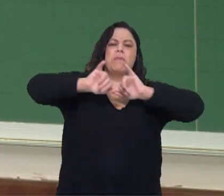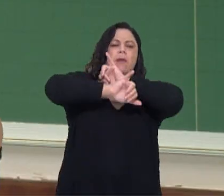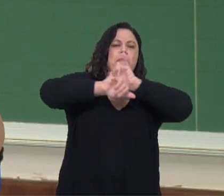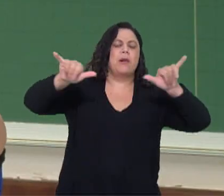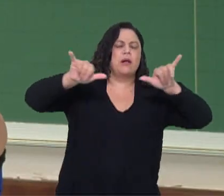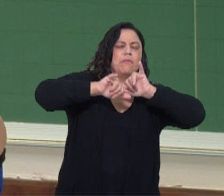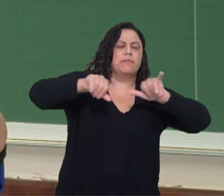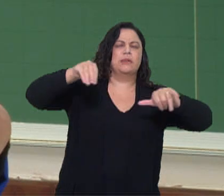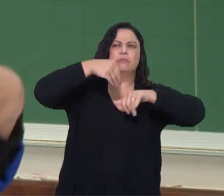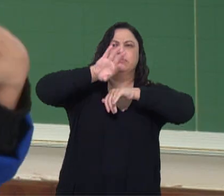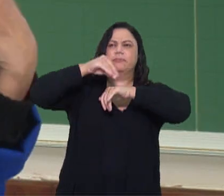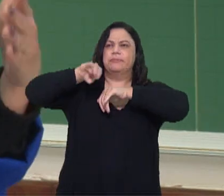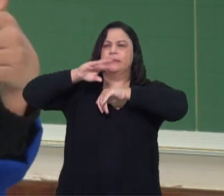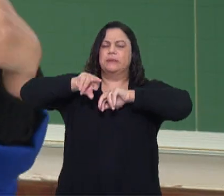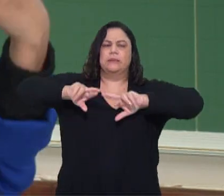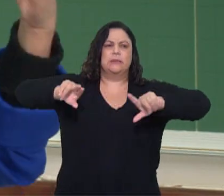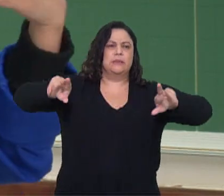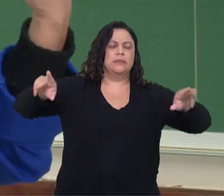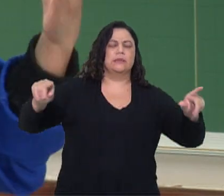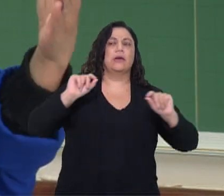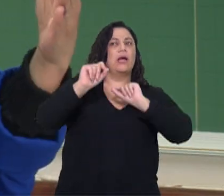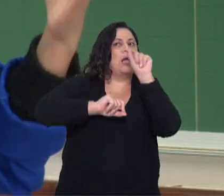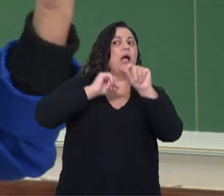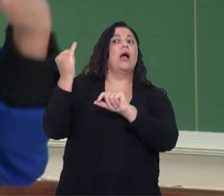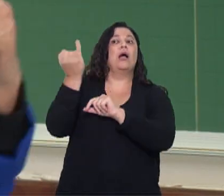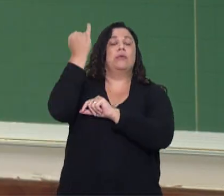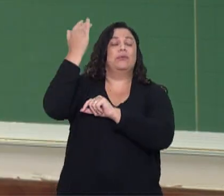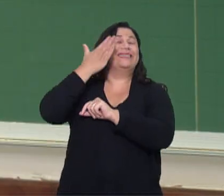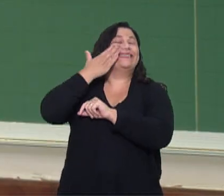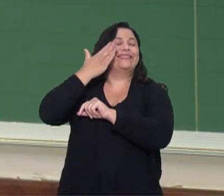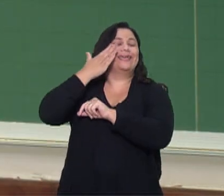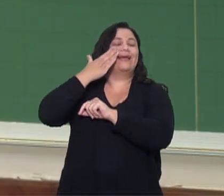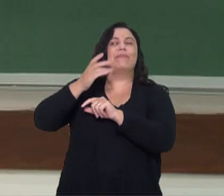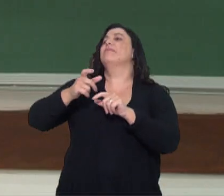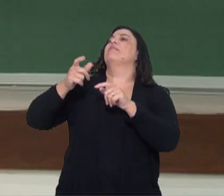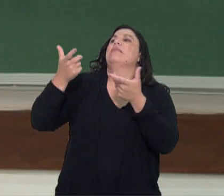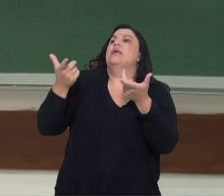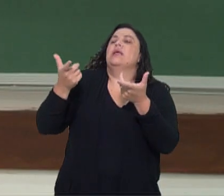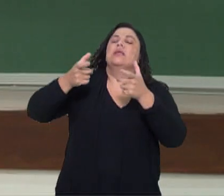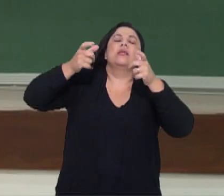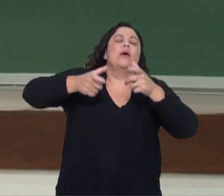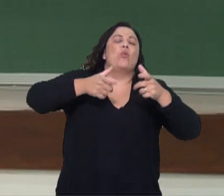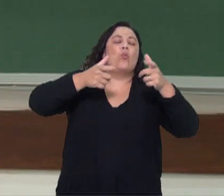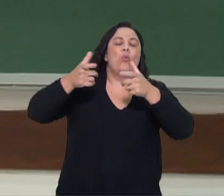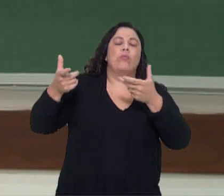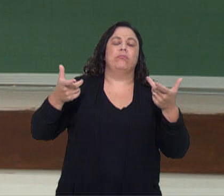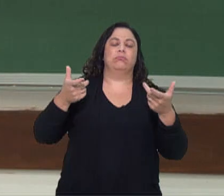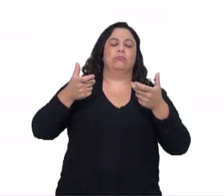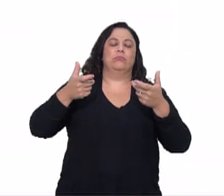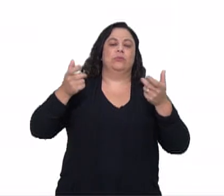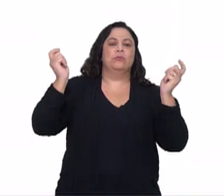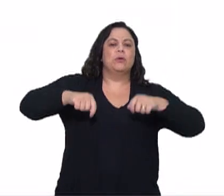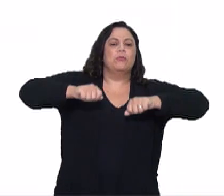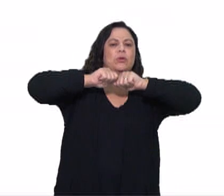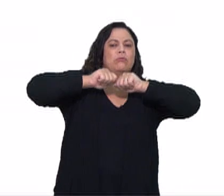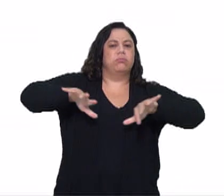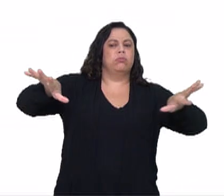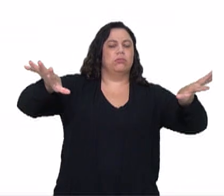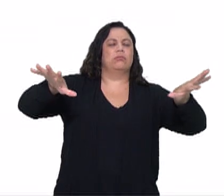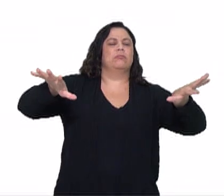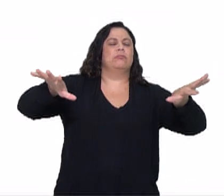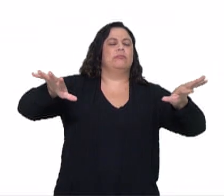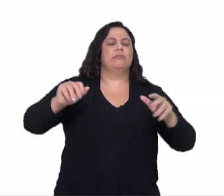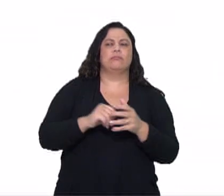É importante saber de onde veio para eu poder publicar uma notícia. Circula na esfera jornalística,